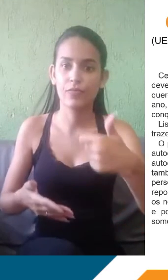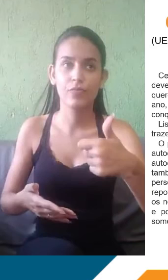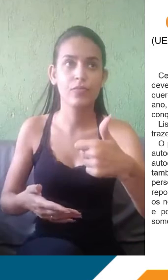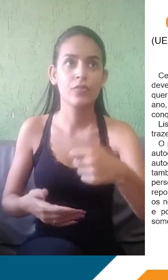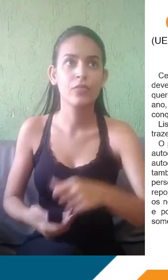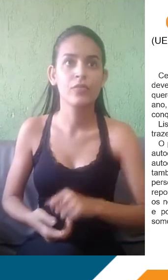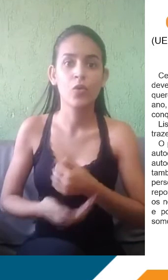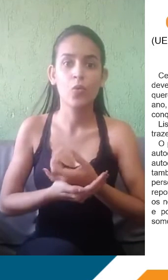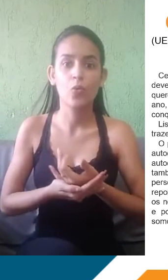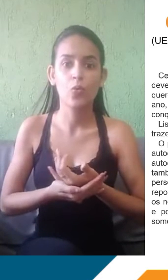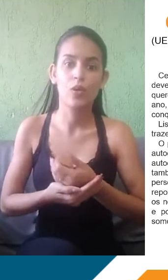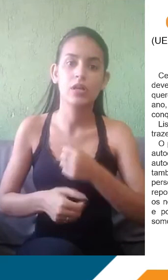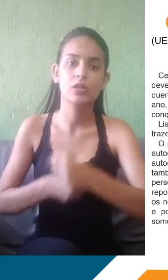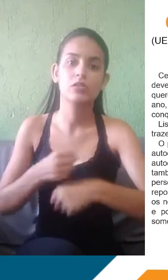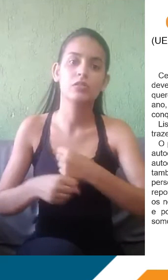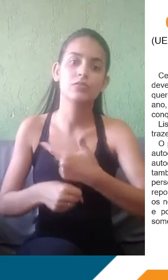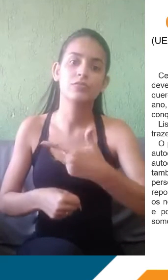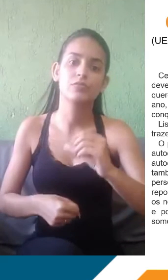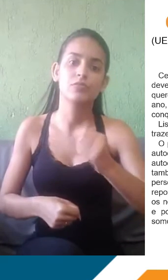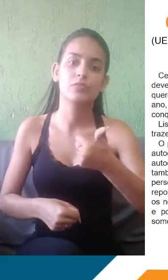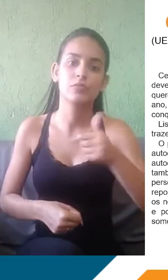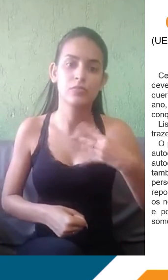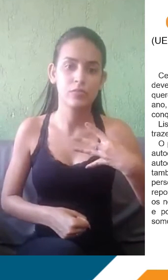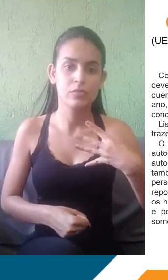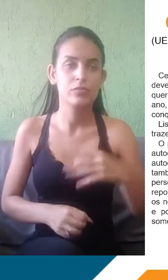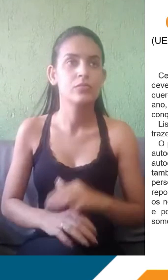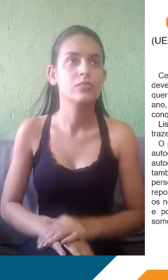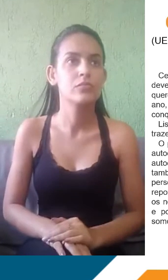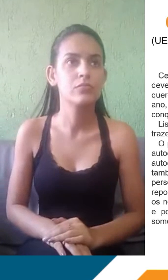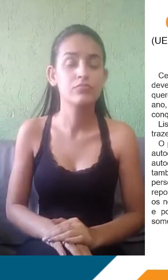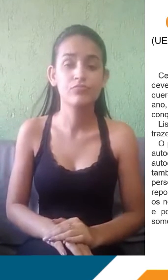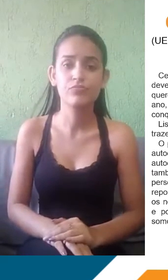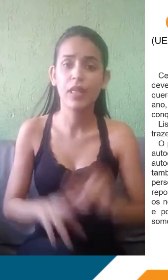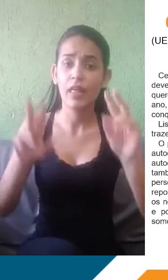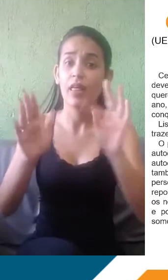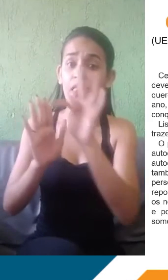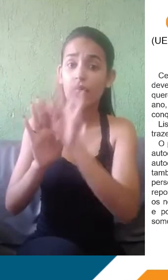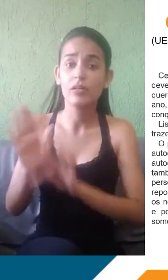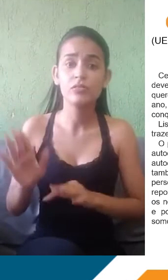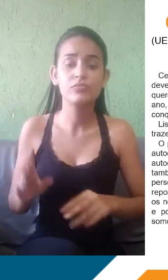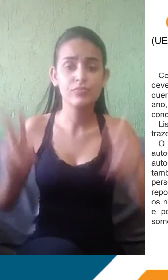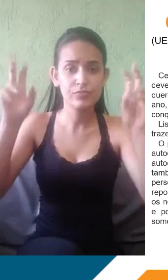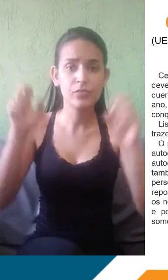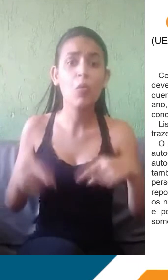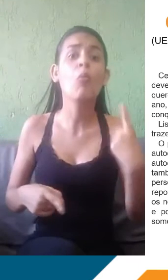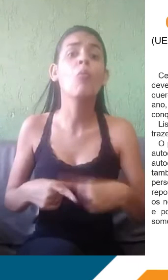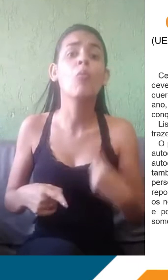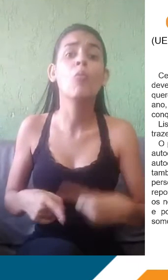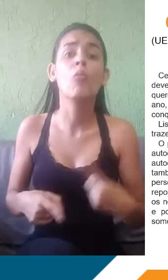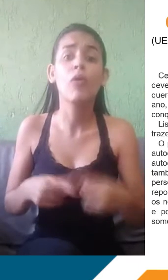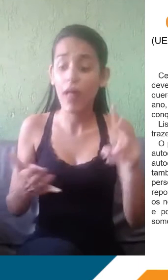Retirada do Exame de Qualificação da UERJ 2014. Texto para a questão: por que ler?